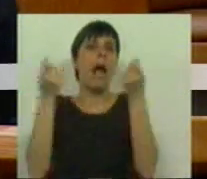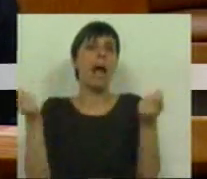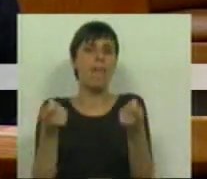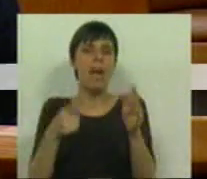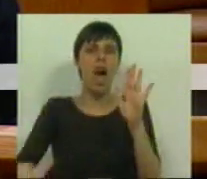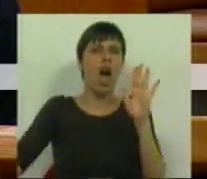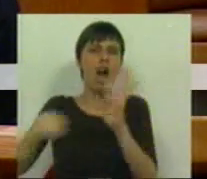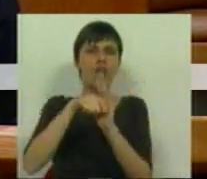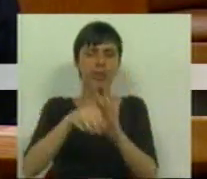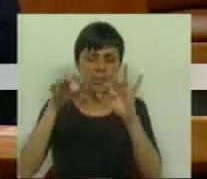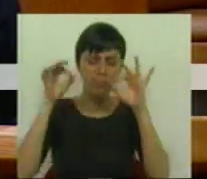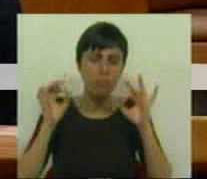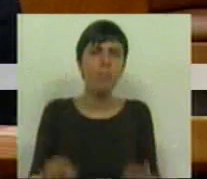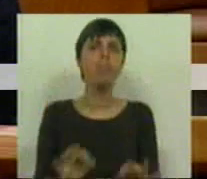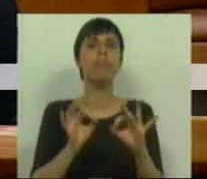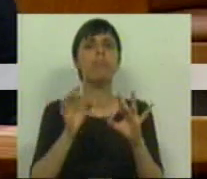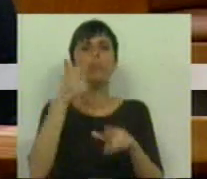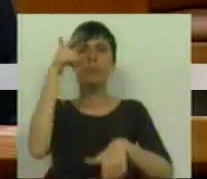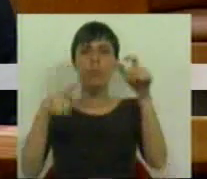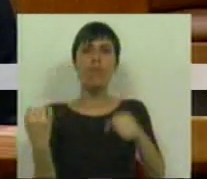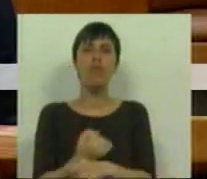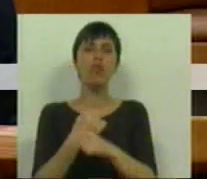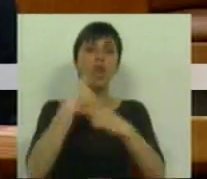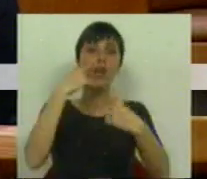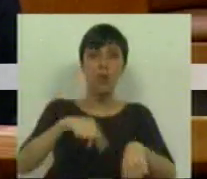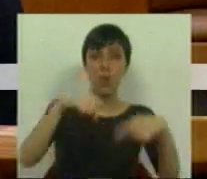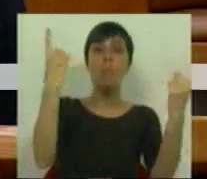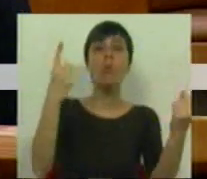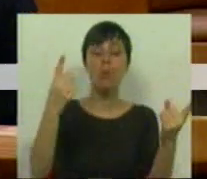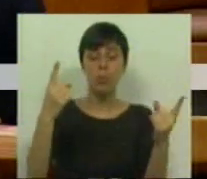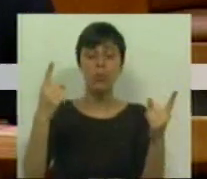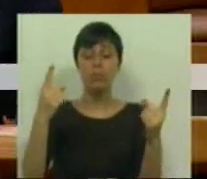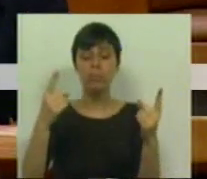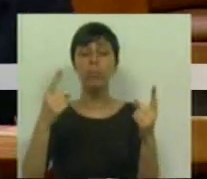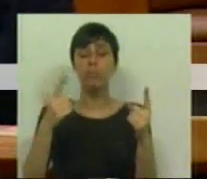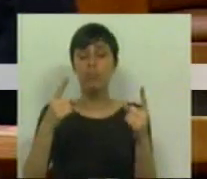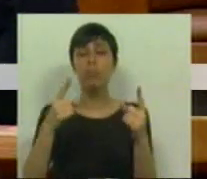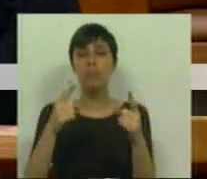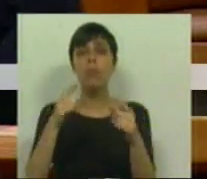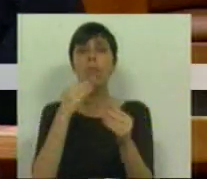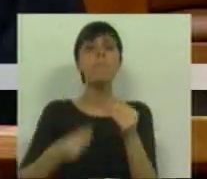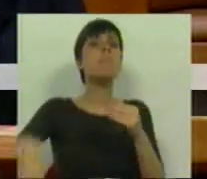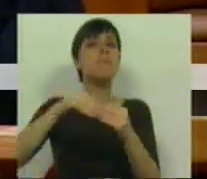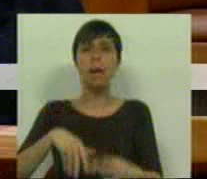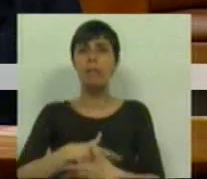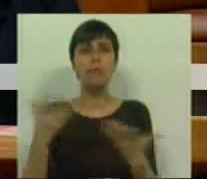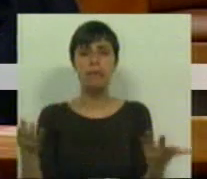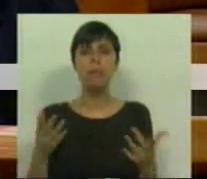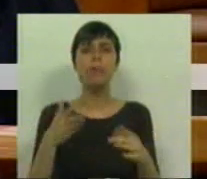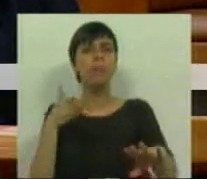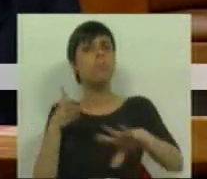de chantagem sobre os funcionários públicos, com a perversidade adicional de